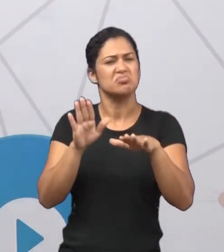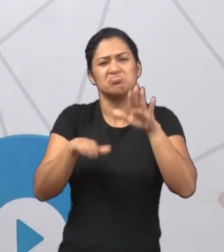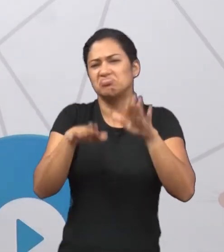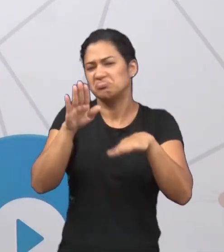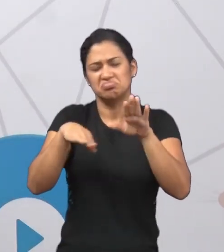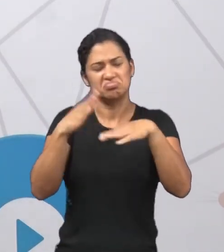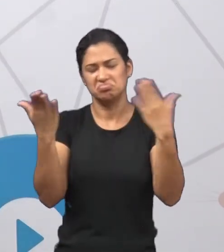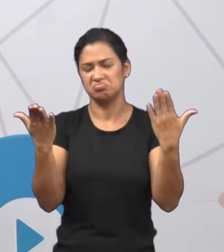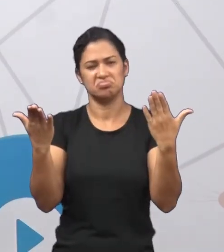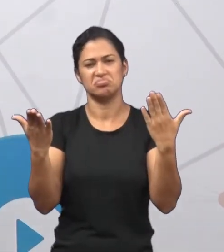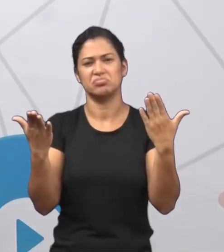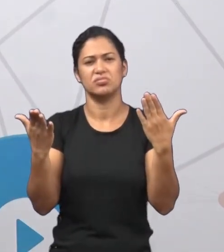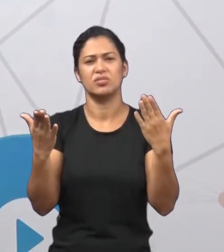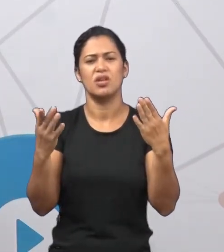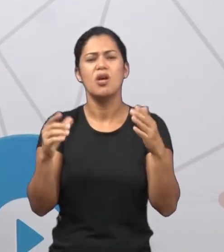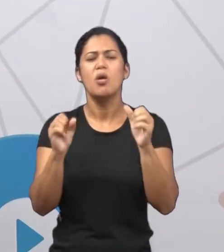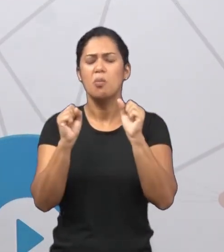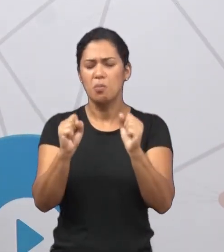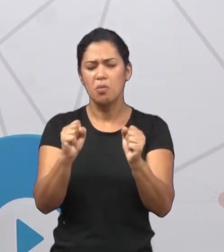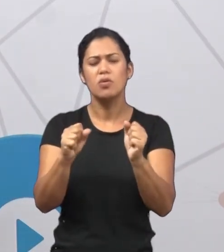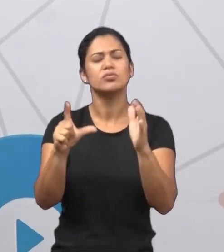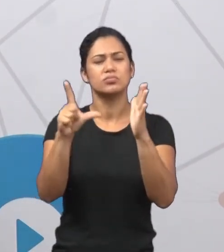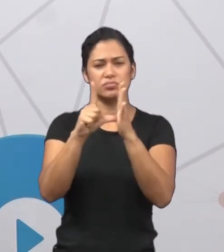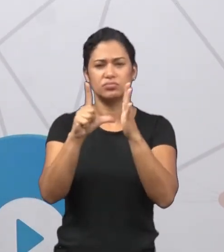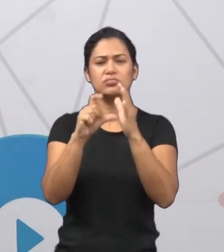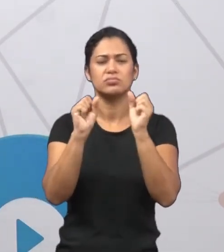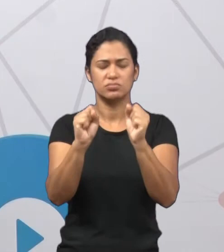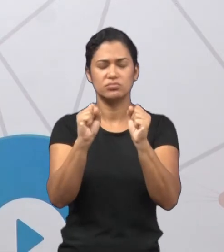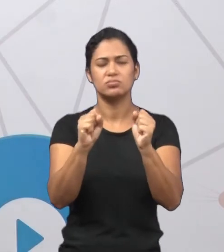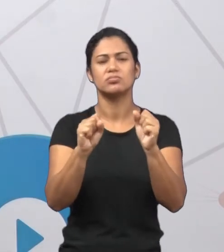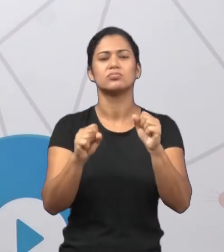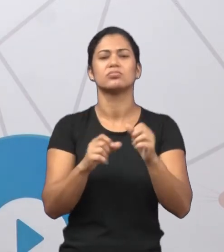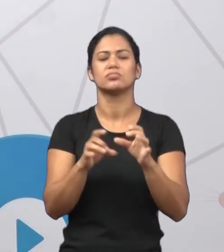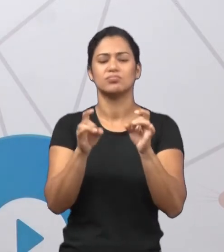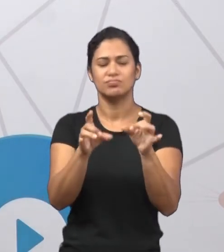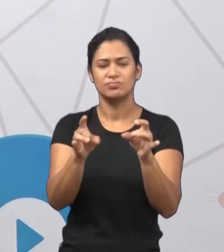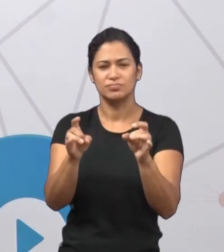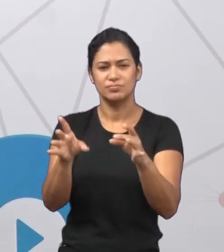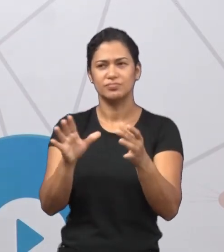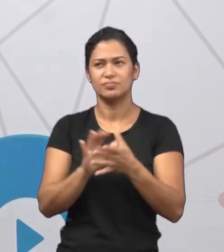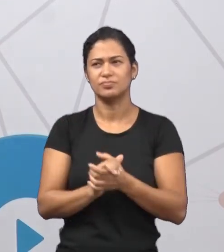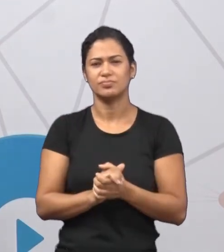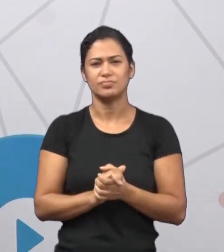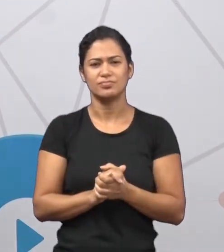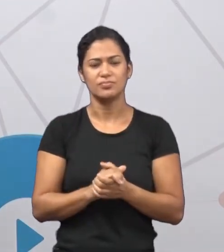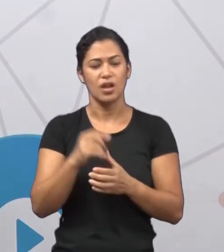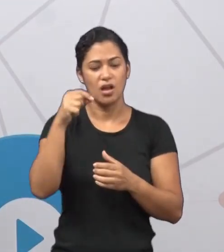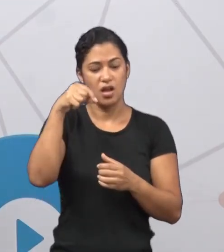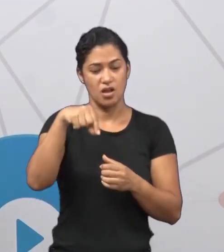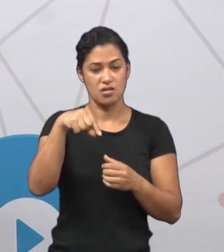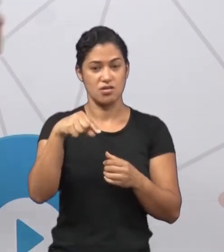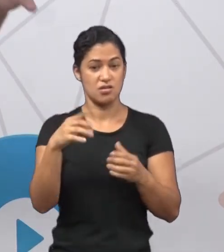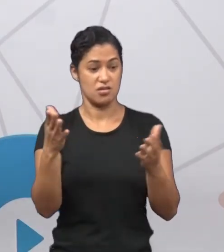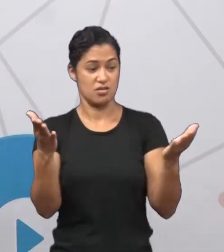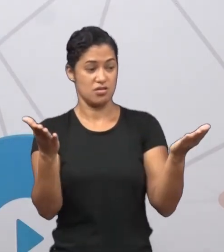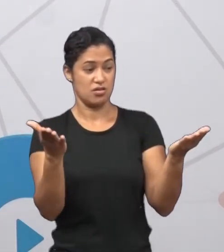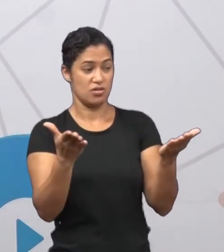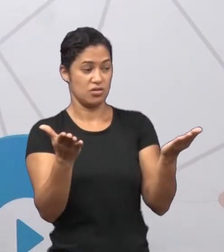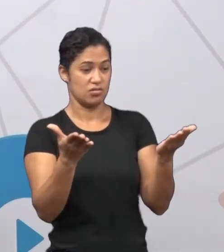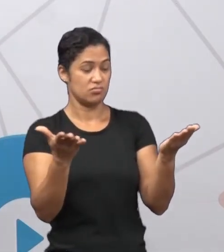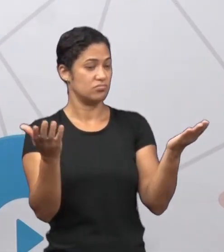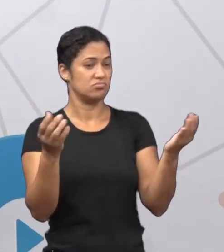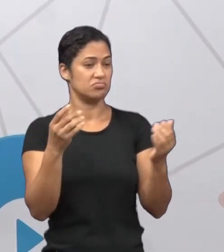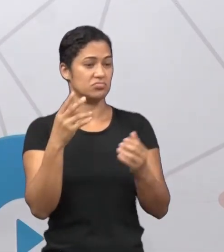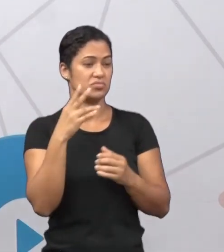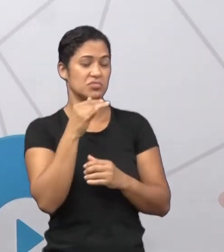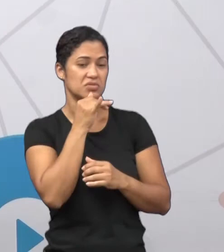um comércio. Então, um bairro comercial predomina-se os comércios. É claro que aqui a gente está falando que geralmente a gente dá destaque